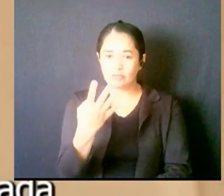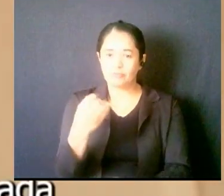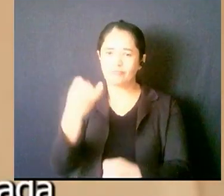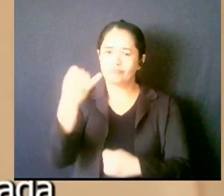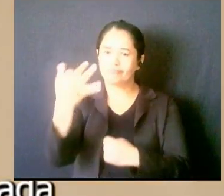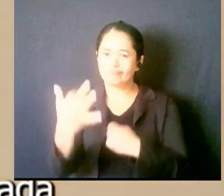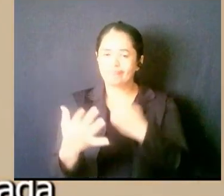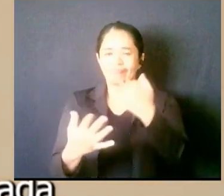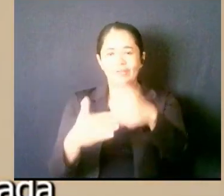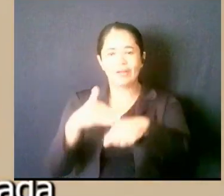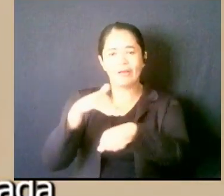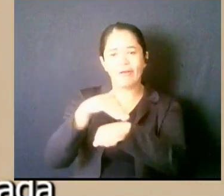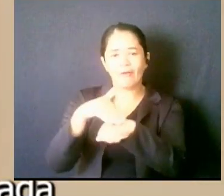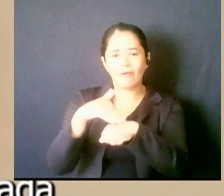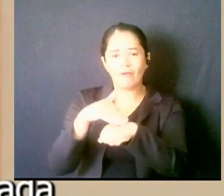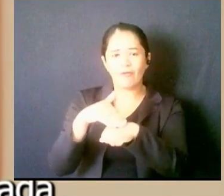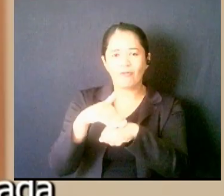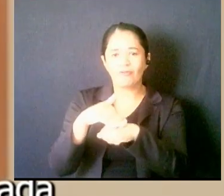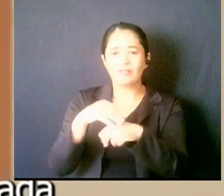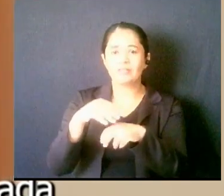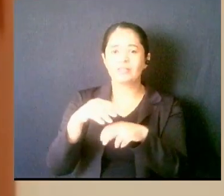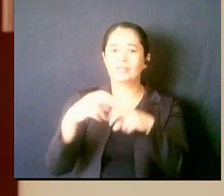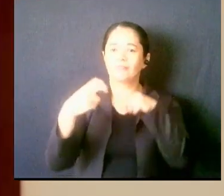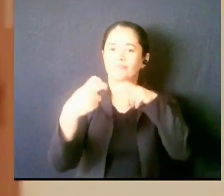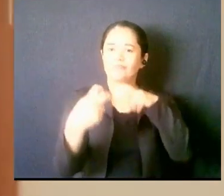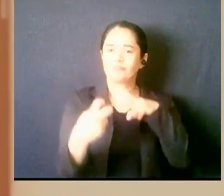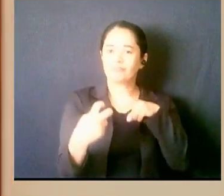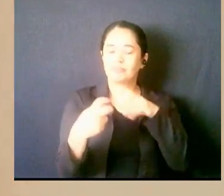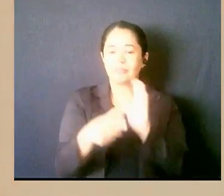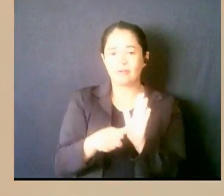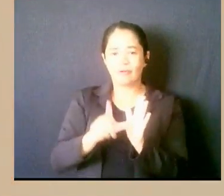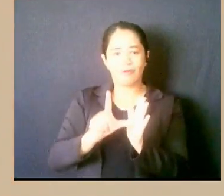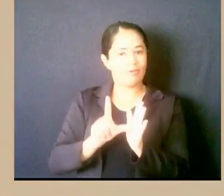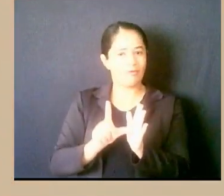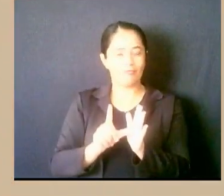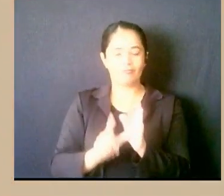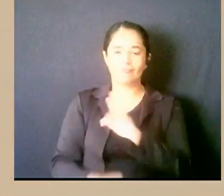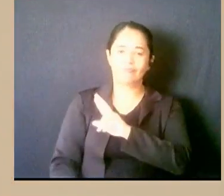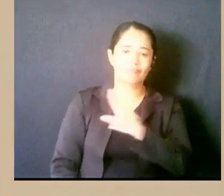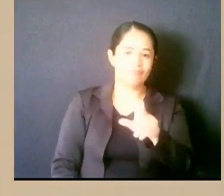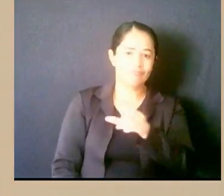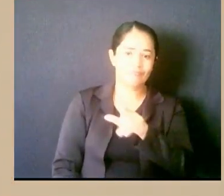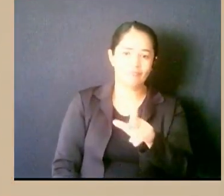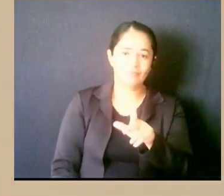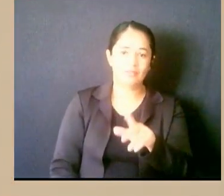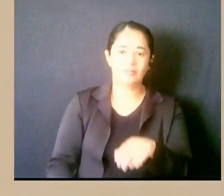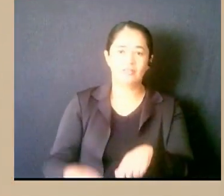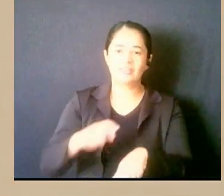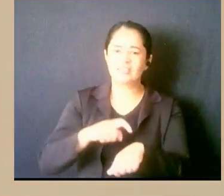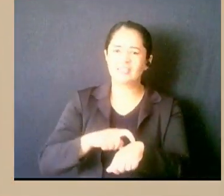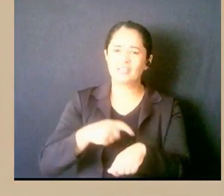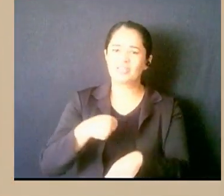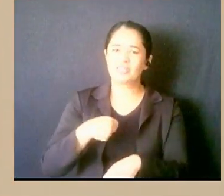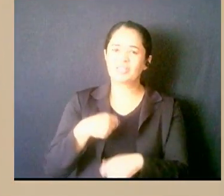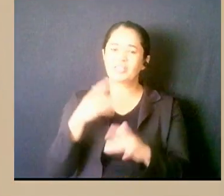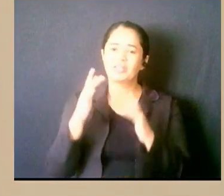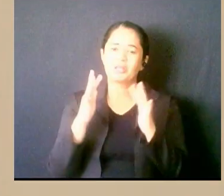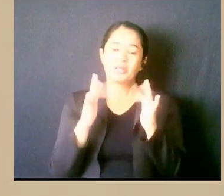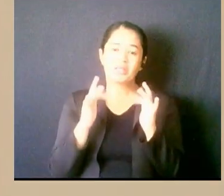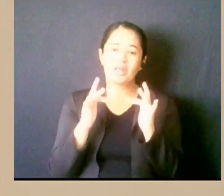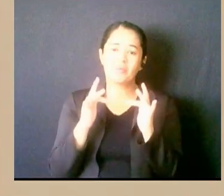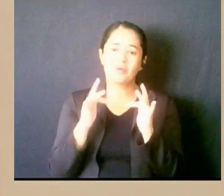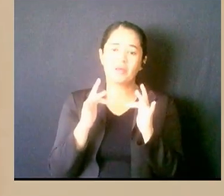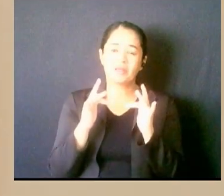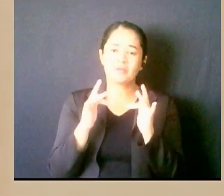era sentado de forma antecipada para falar sobre isso. Então, quando eu estava namorando, eu já não me sentia mais à vontade para falar disso com os meus pais,